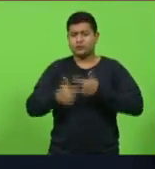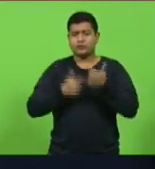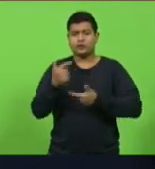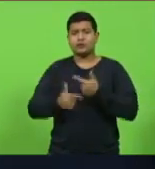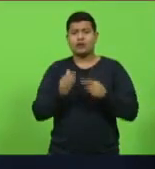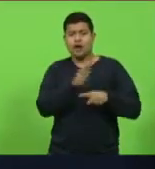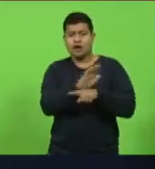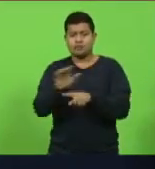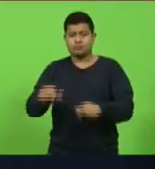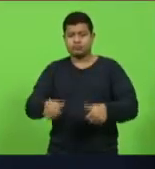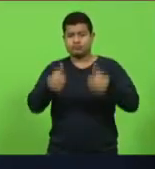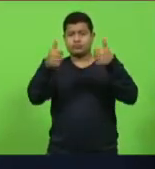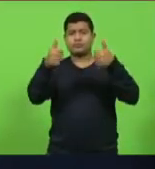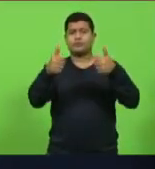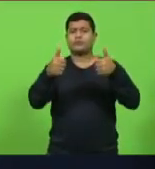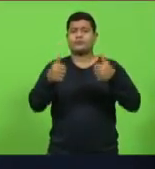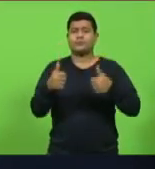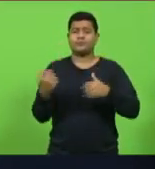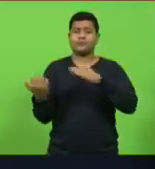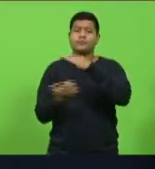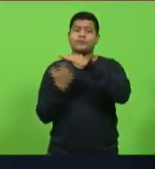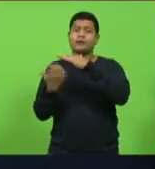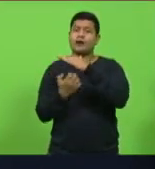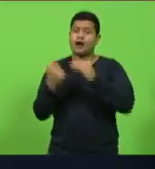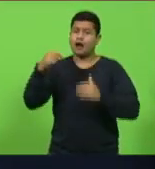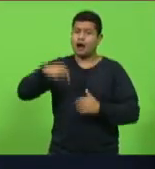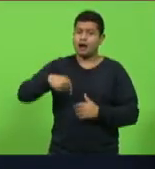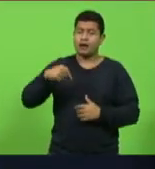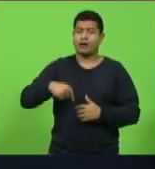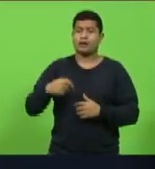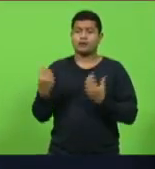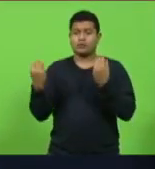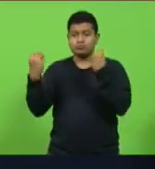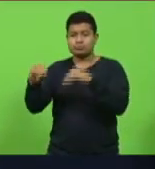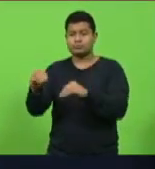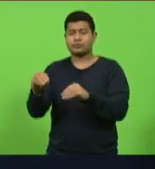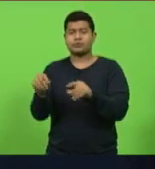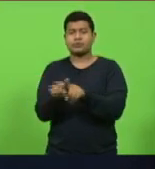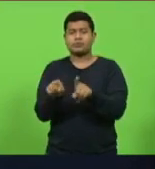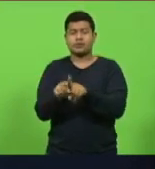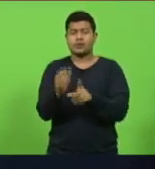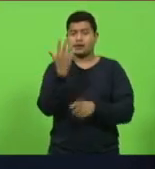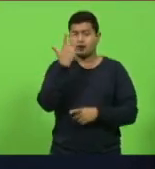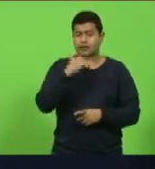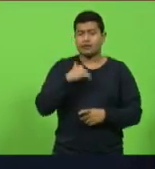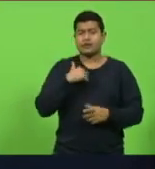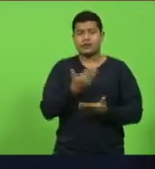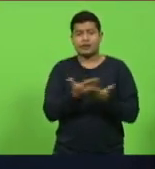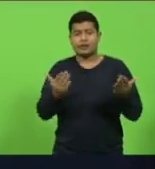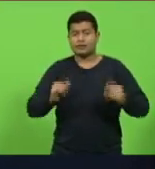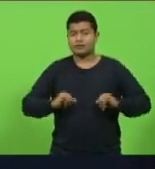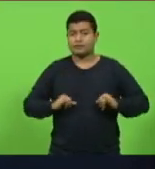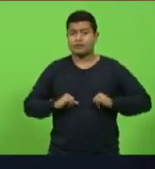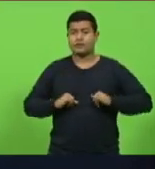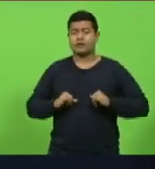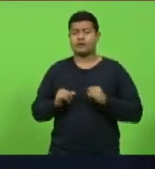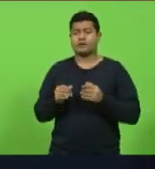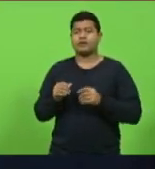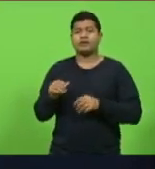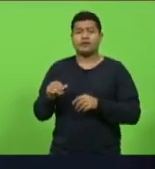Povo Catarinense das empresas aqui sediadas das crianças que muito tem sofrido com as medidas de restrição